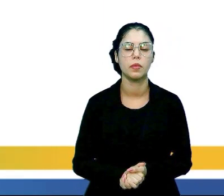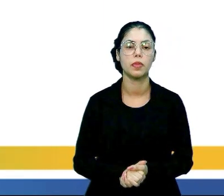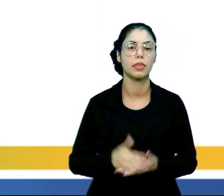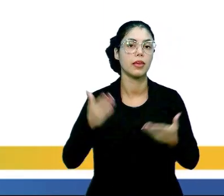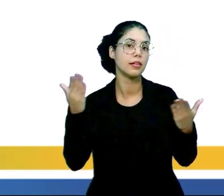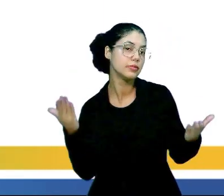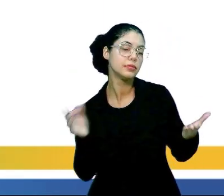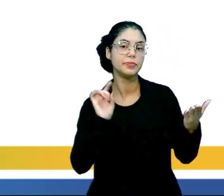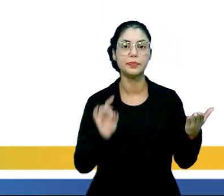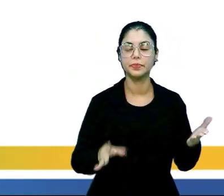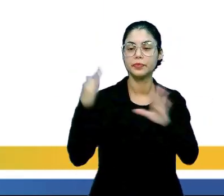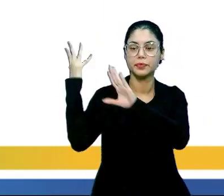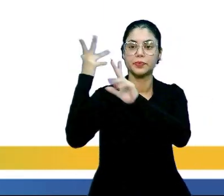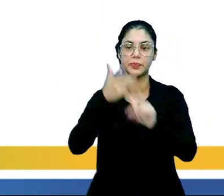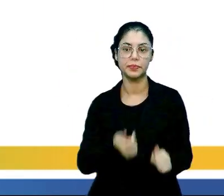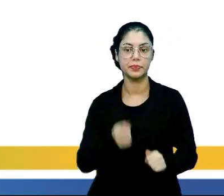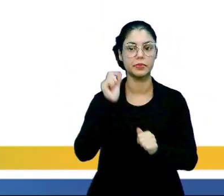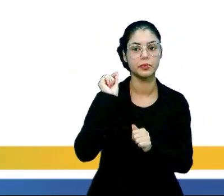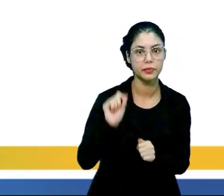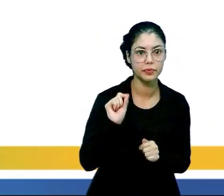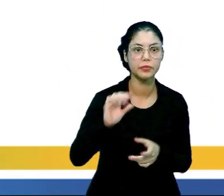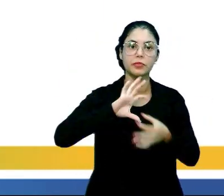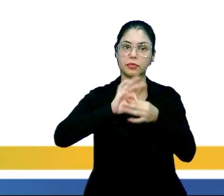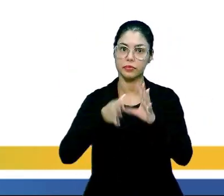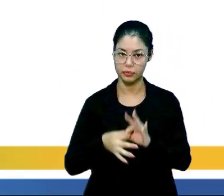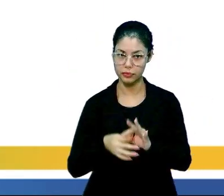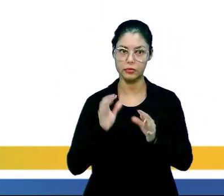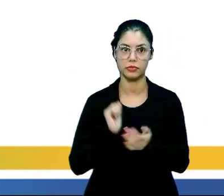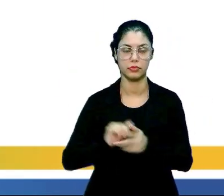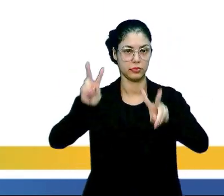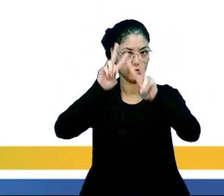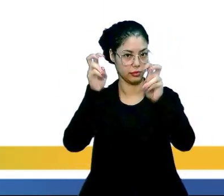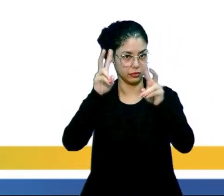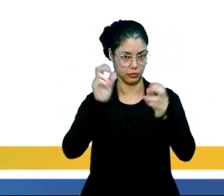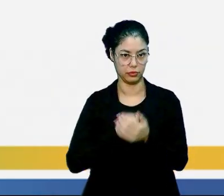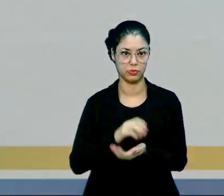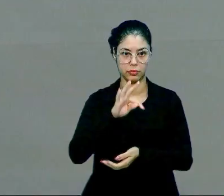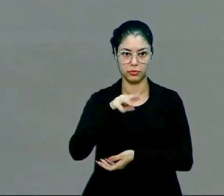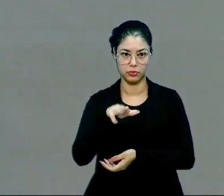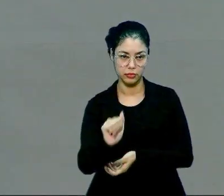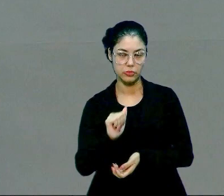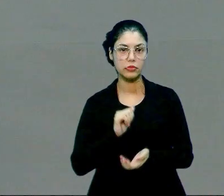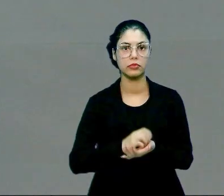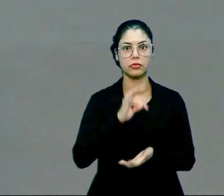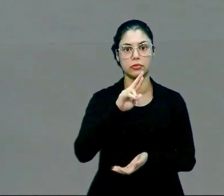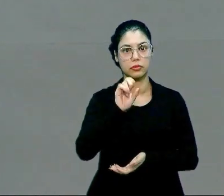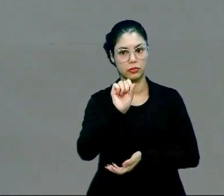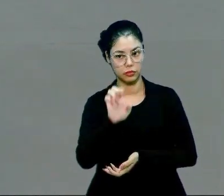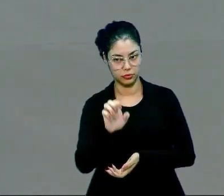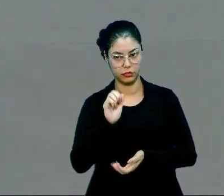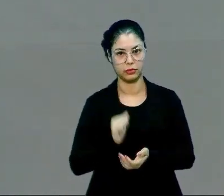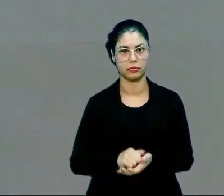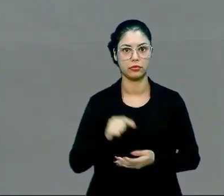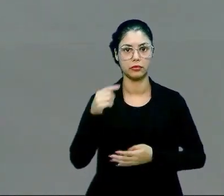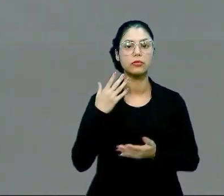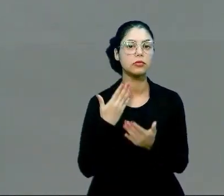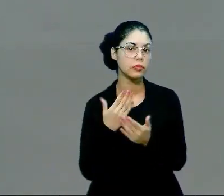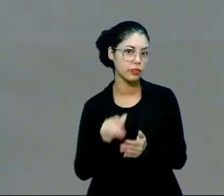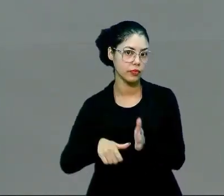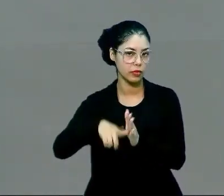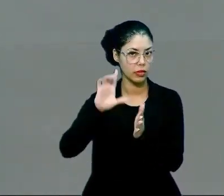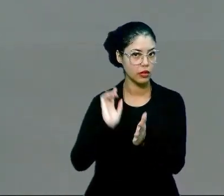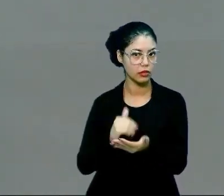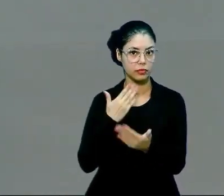E aí, só para retomar, o que seria um contexto, um tema e uma tese? Há 4 aulas nós